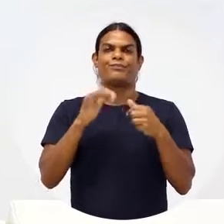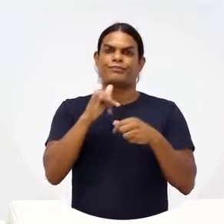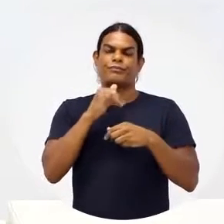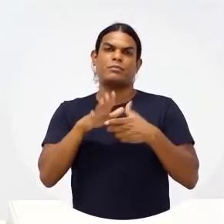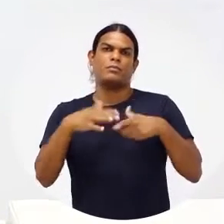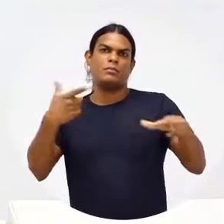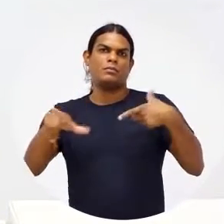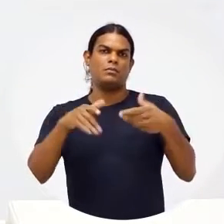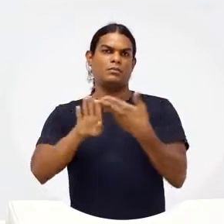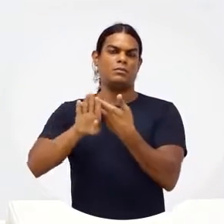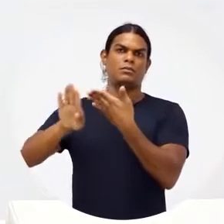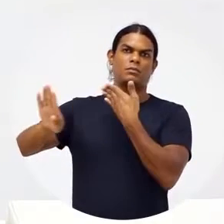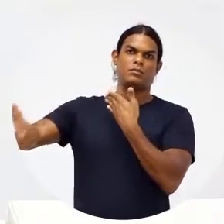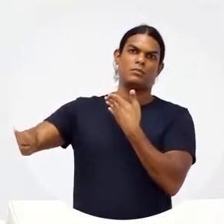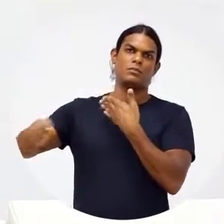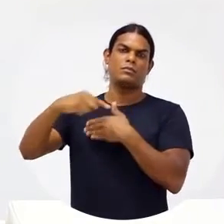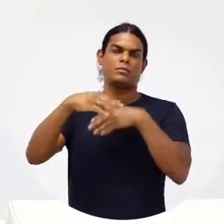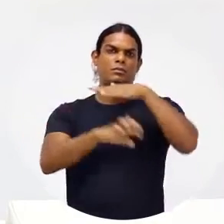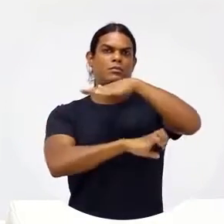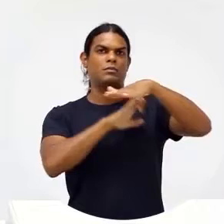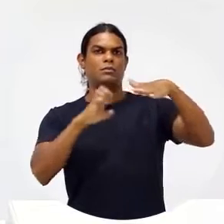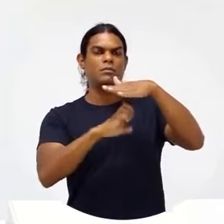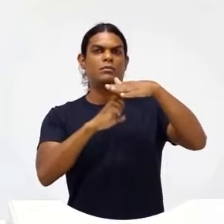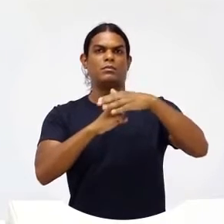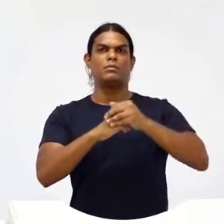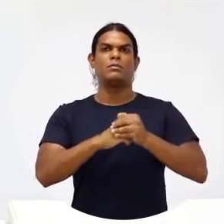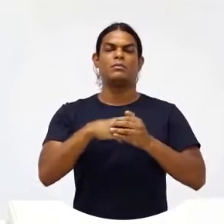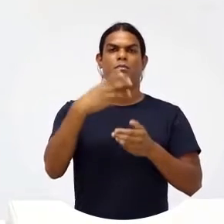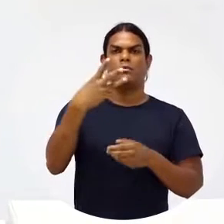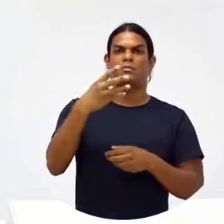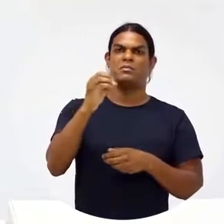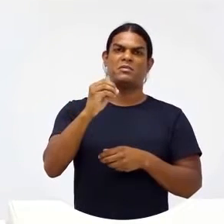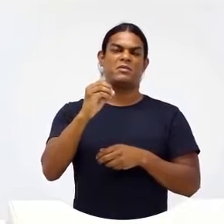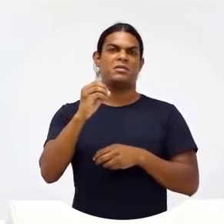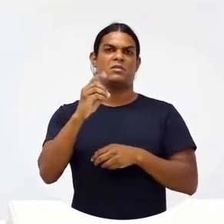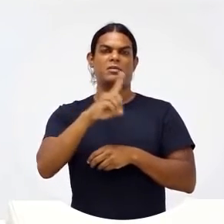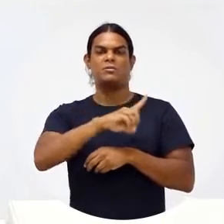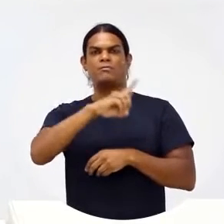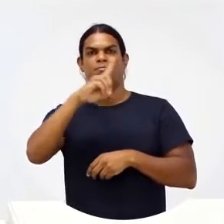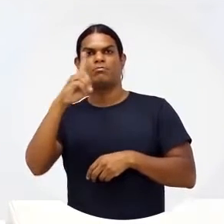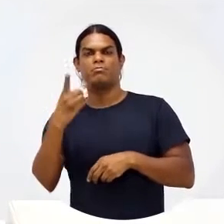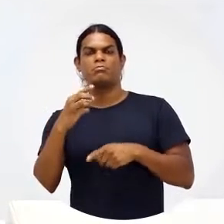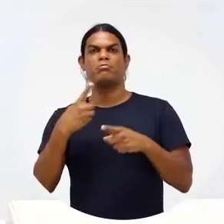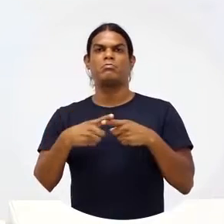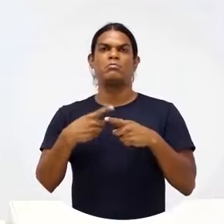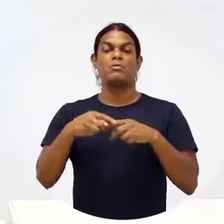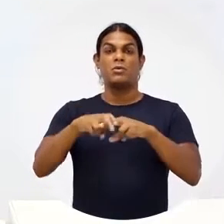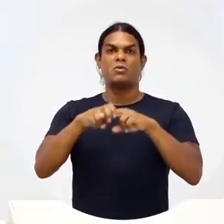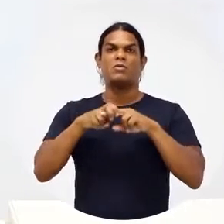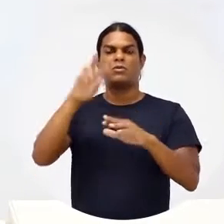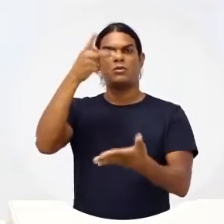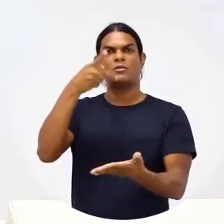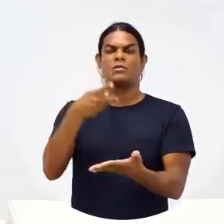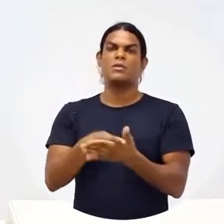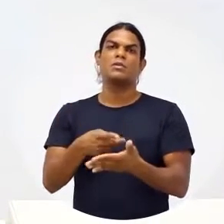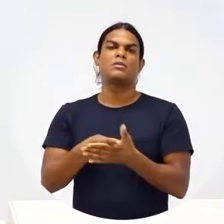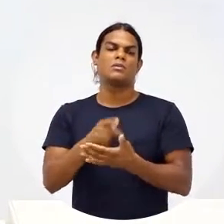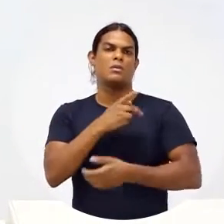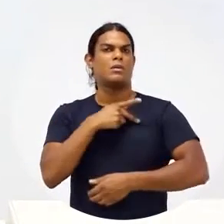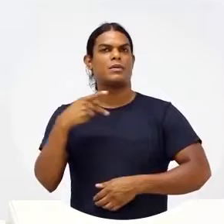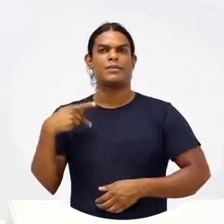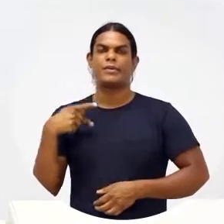iguais ou maior de 30 dias, seja por causa de acidente ou doença de origem ocupacional ou não,